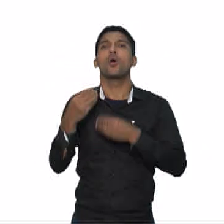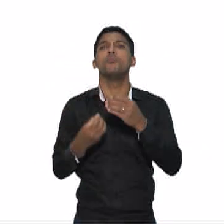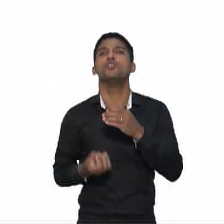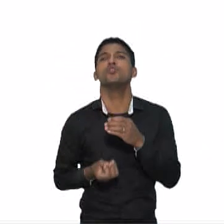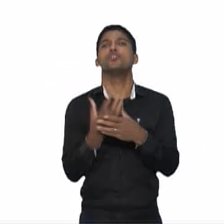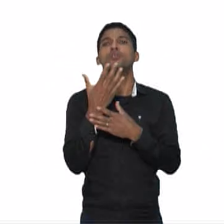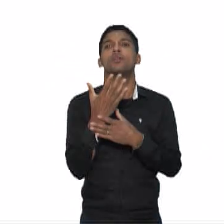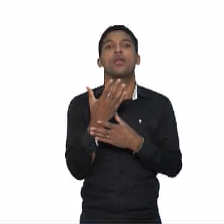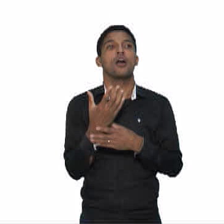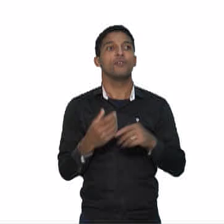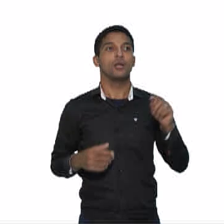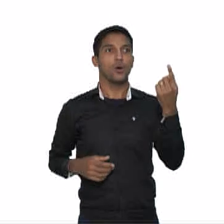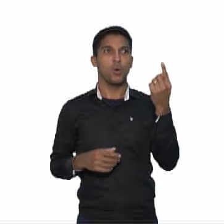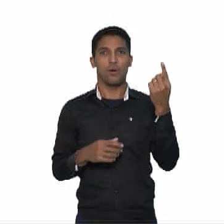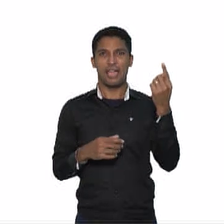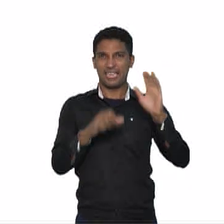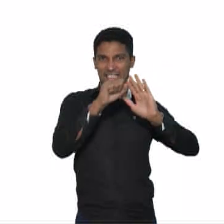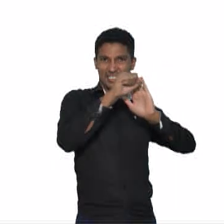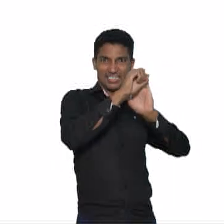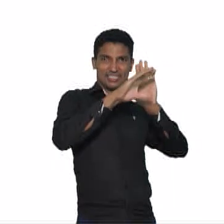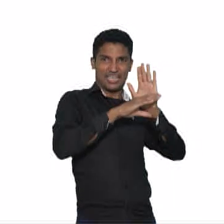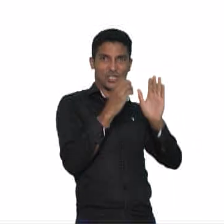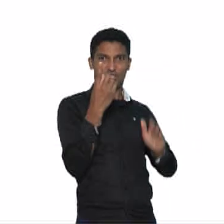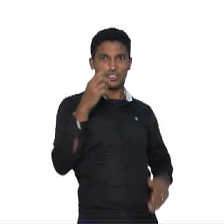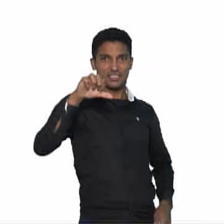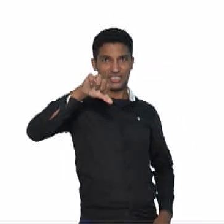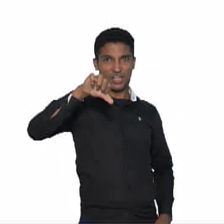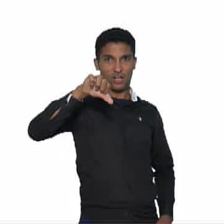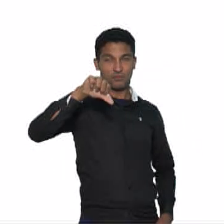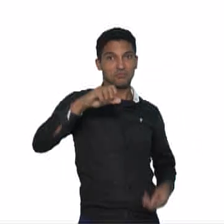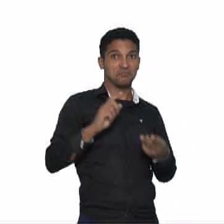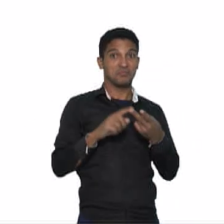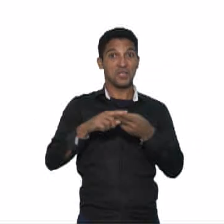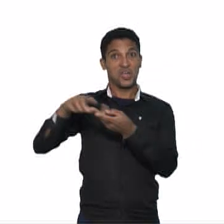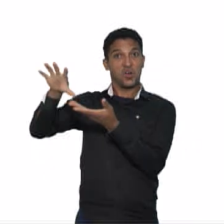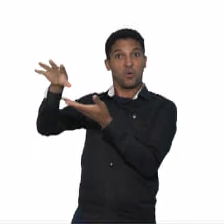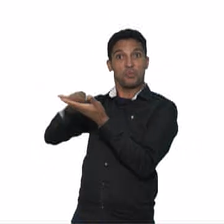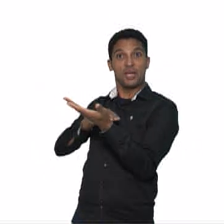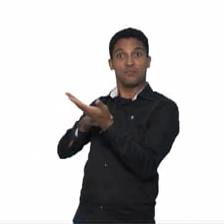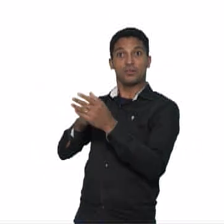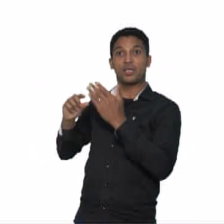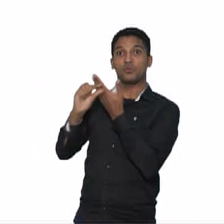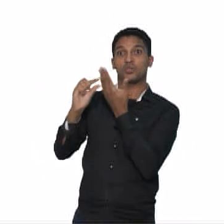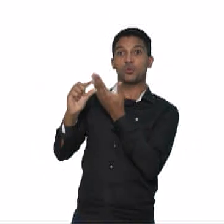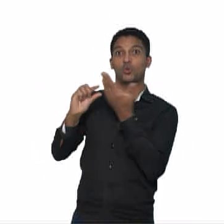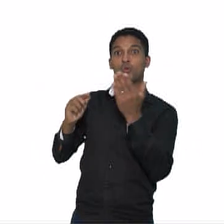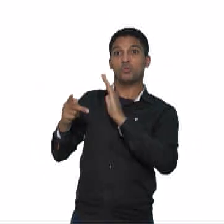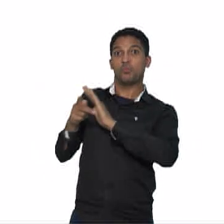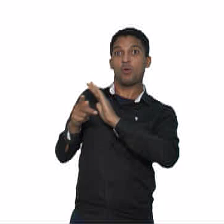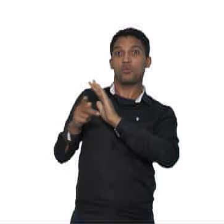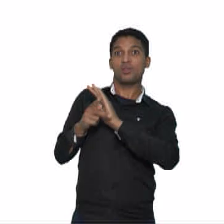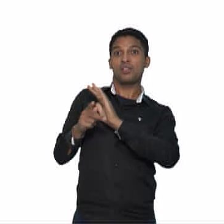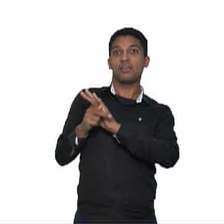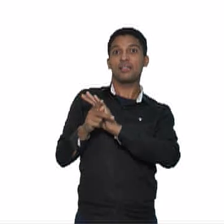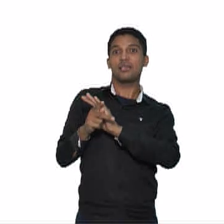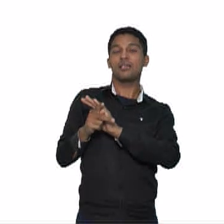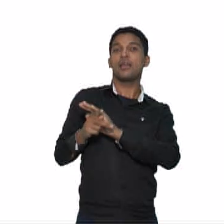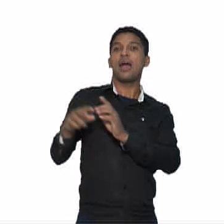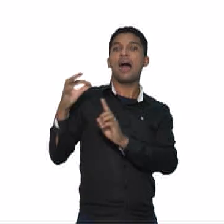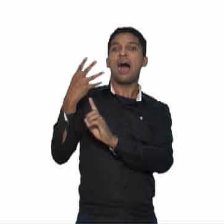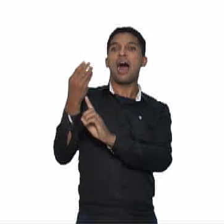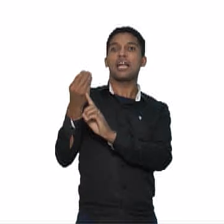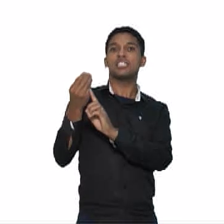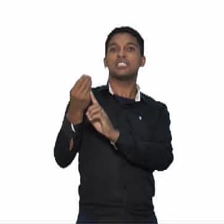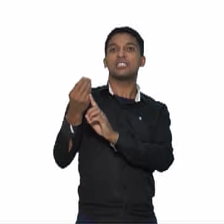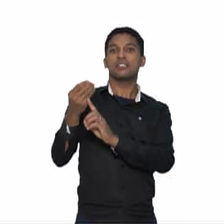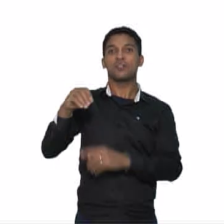XIX, imitavam os artistas clássicos gregos, as academias de belas artes usavam o tecnicismo e o